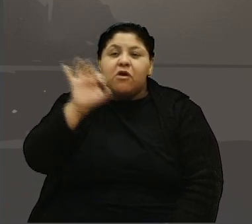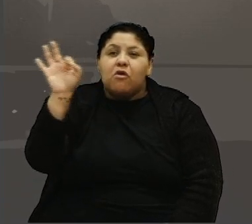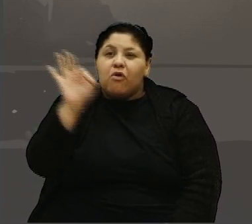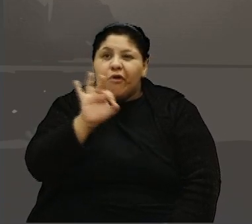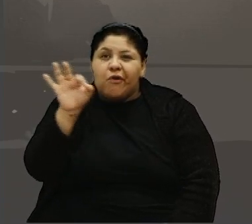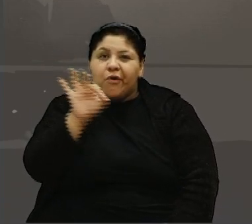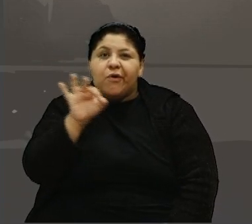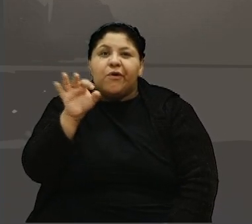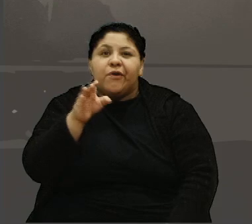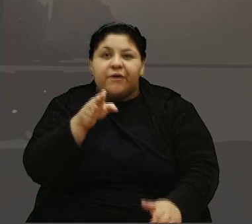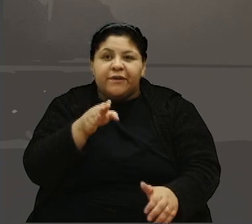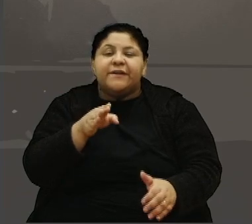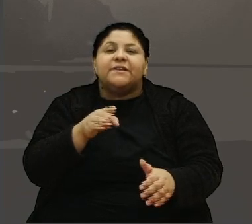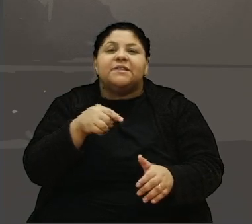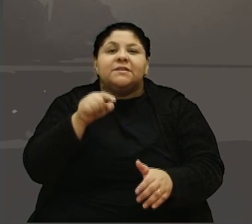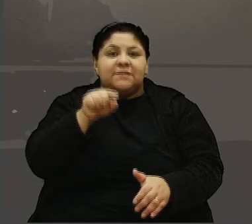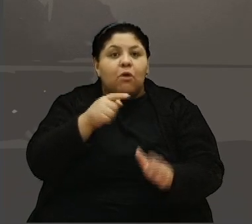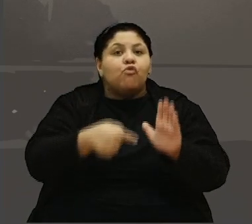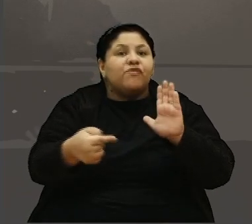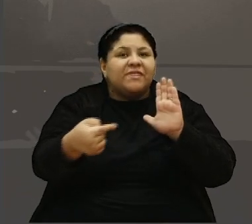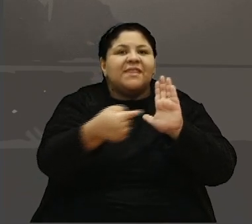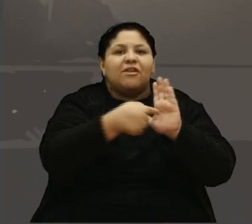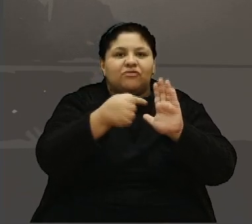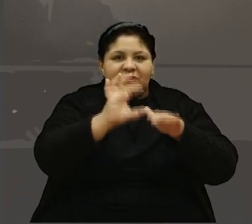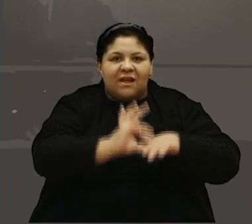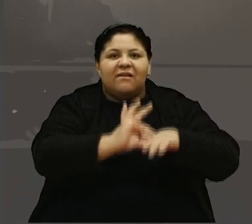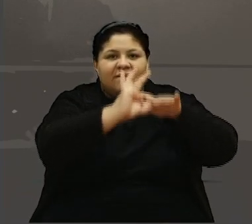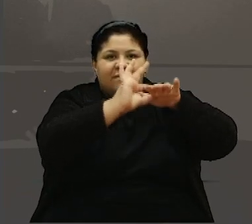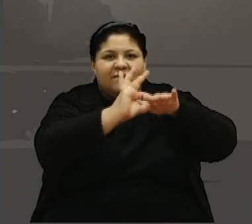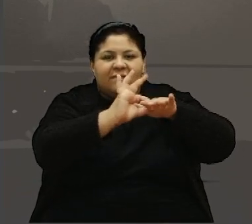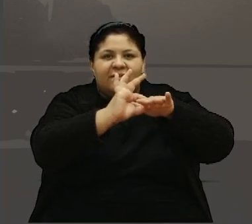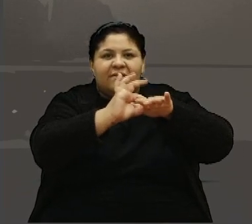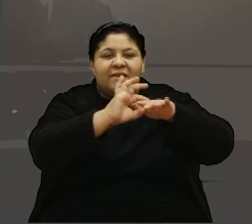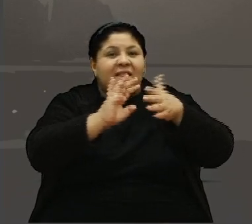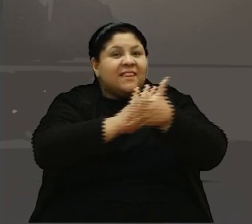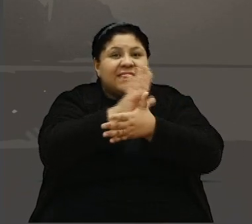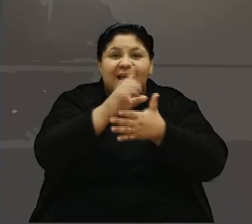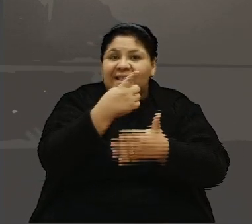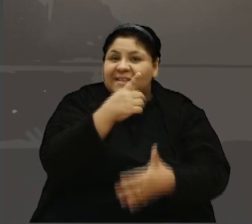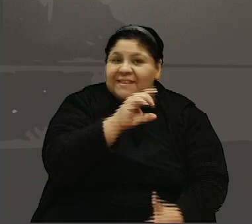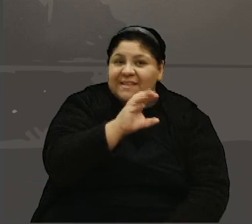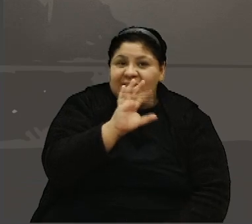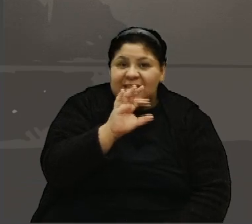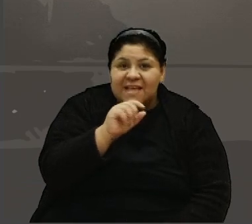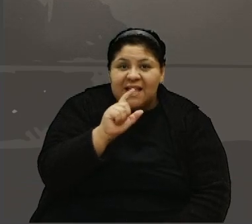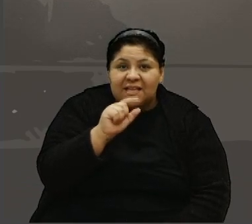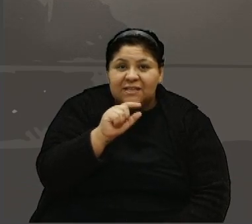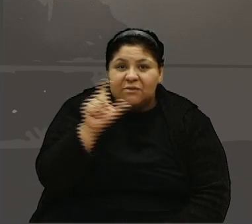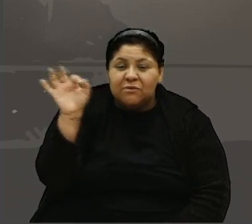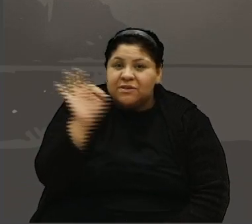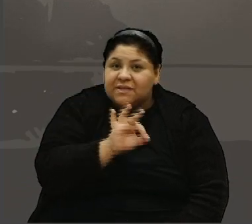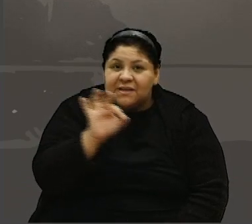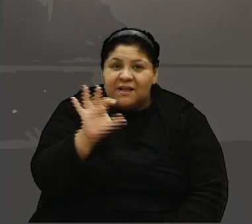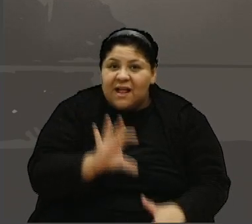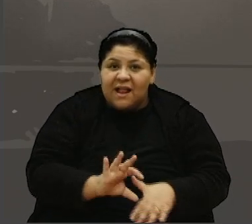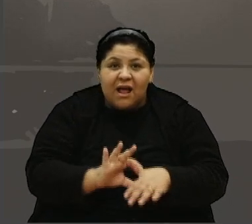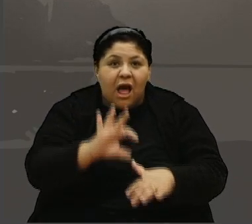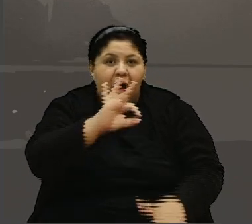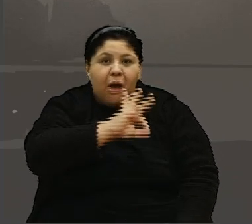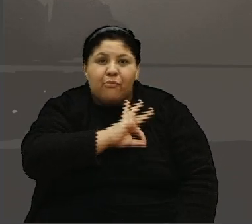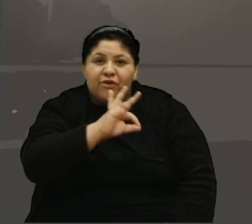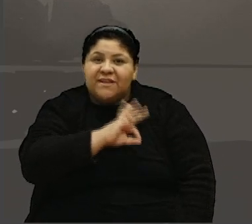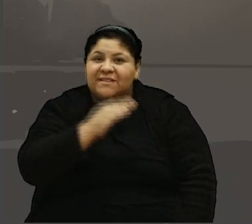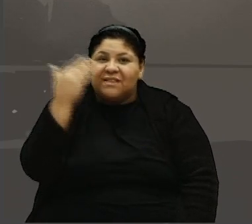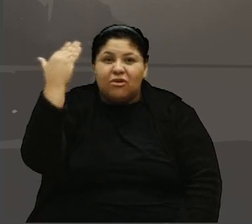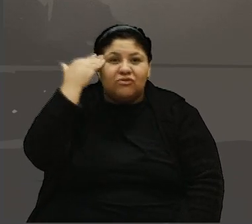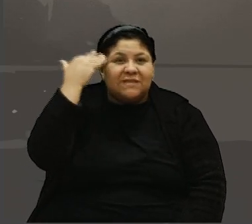a ser denunciados às autoridades. Pensem, nem 10% dos casos chegam ao conhecimento das autoridades policiais, jurídicas,